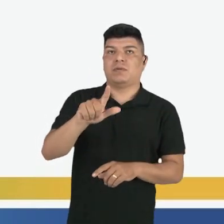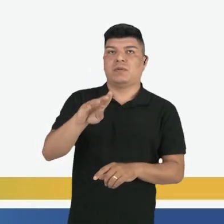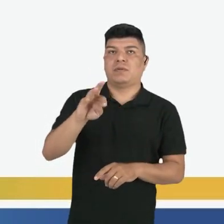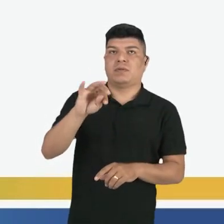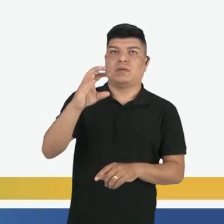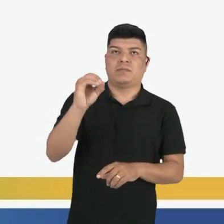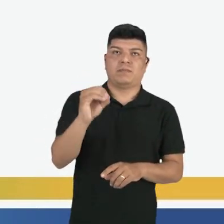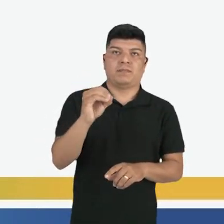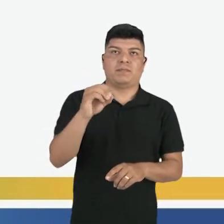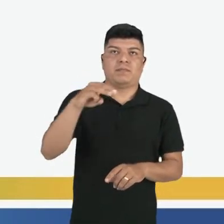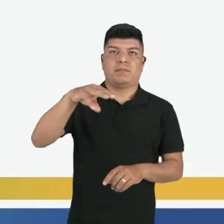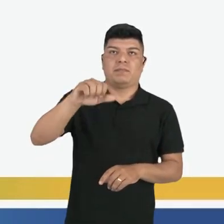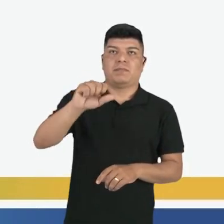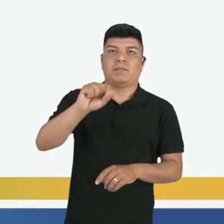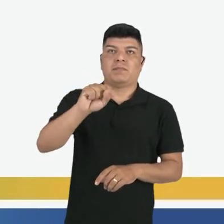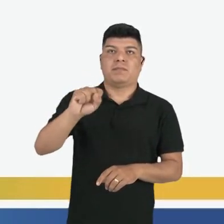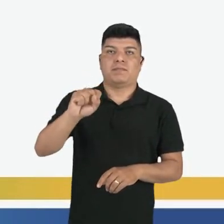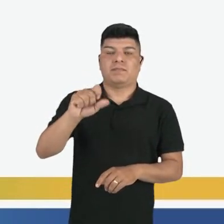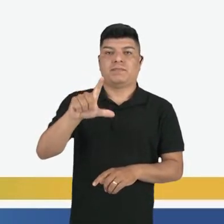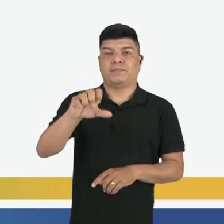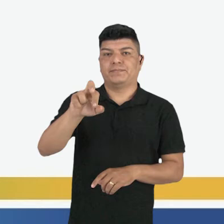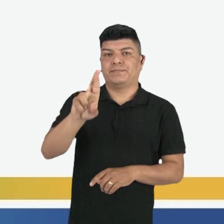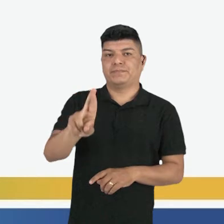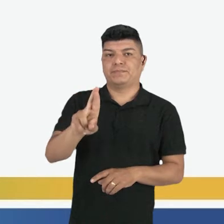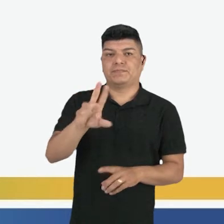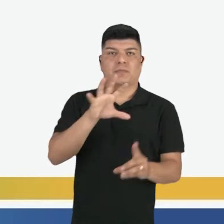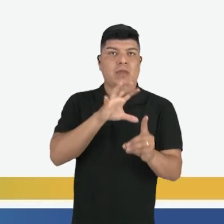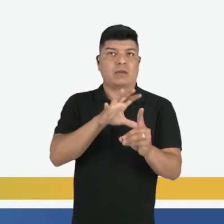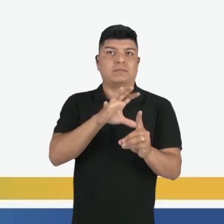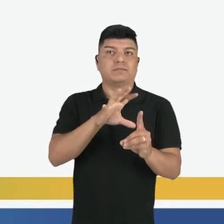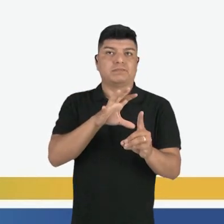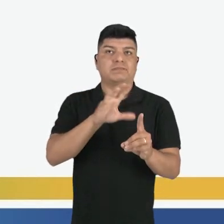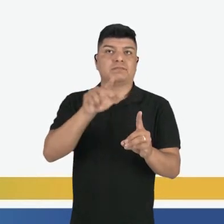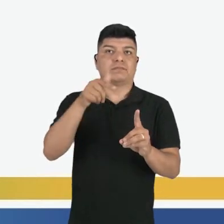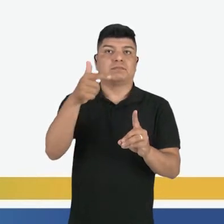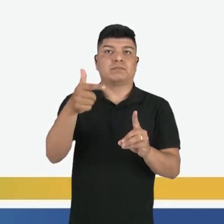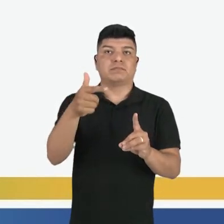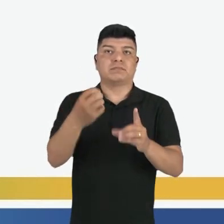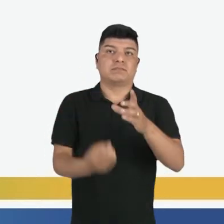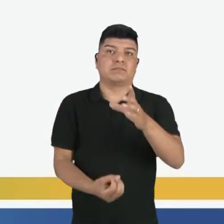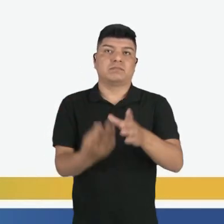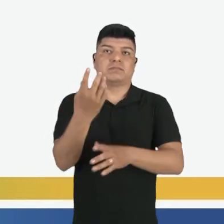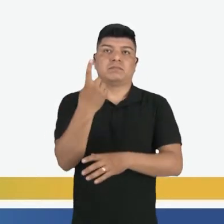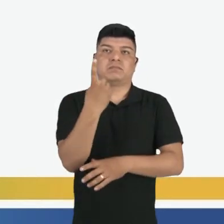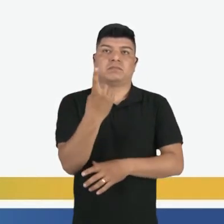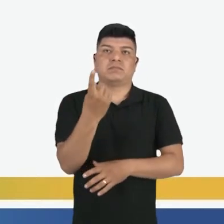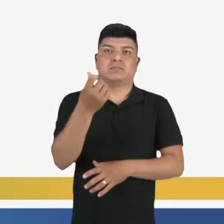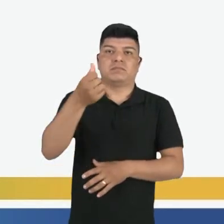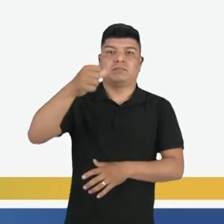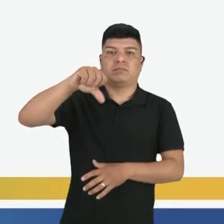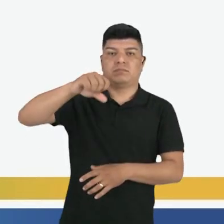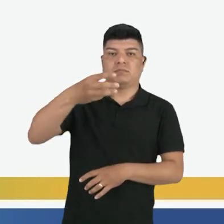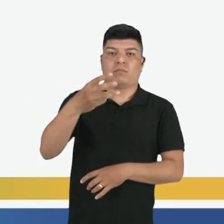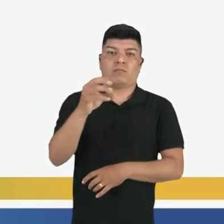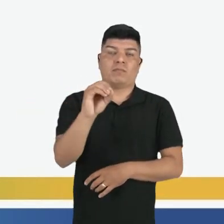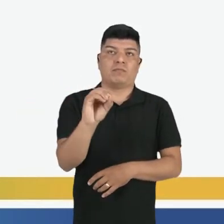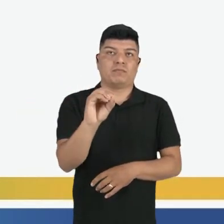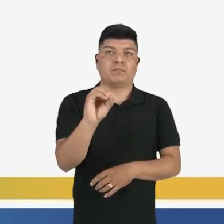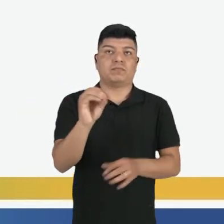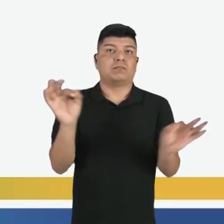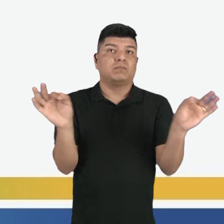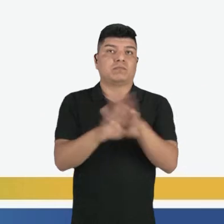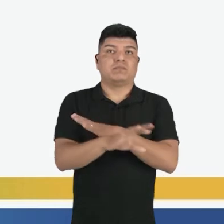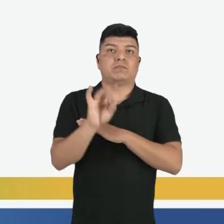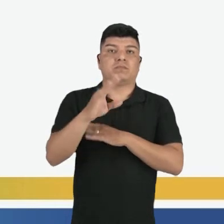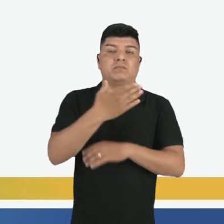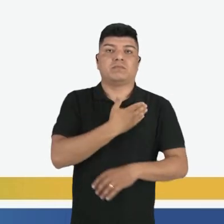de ordem dóricas e jônicas na fachada principal. Inaugurado em 1930, porém suas obras só foram concluídas